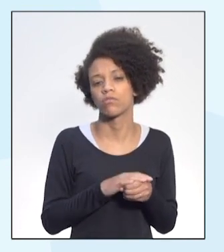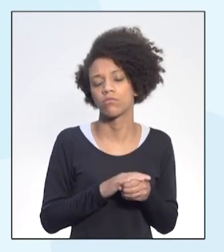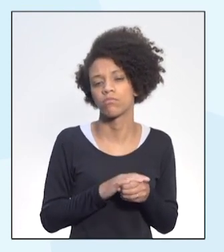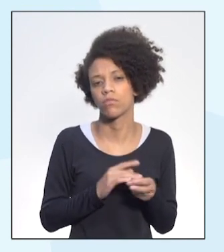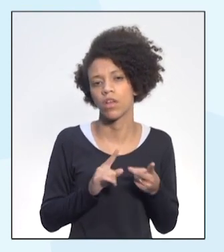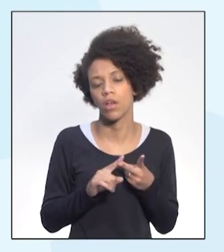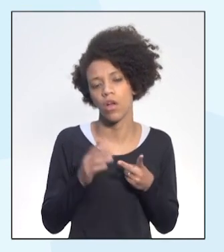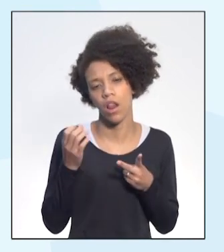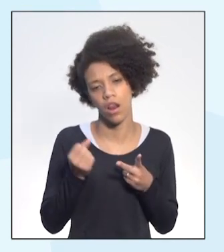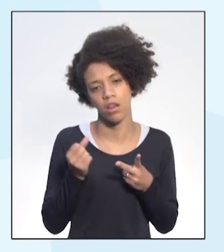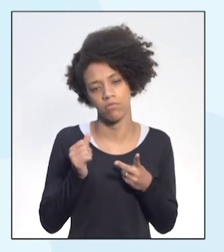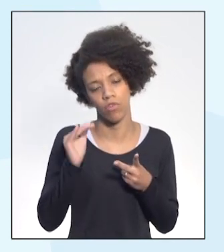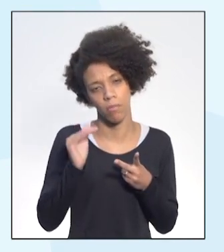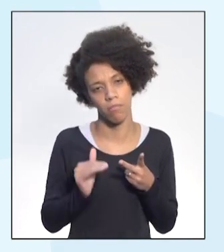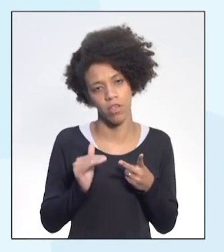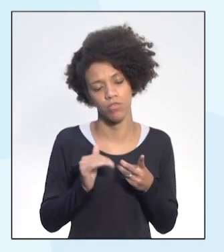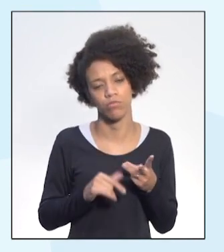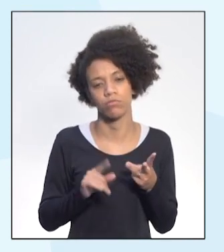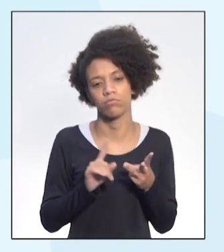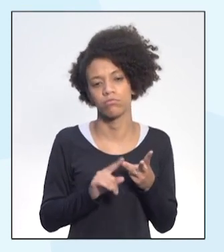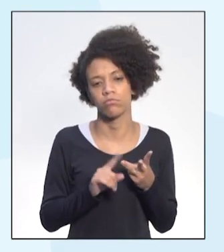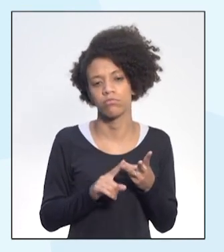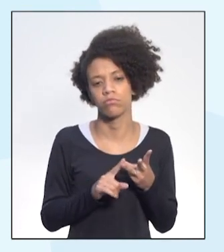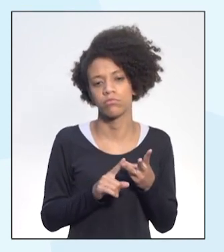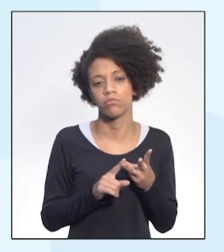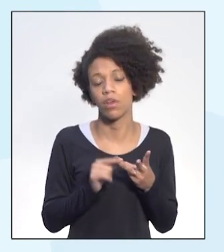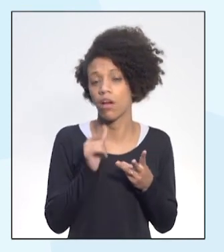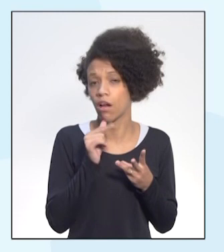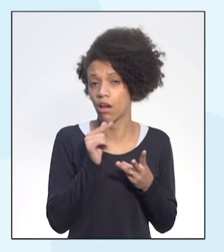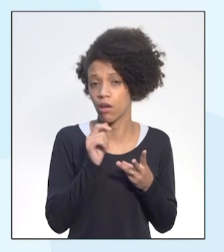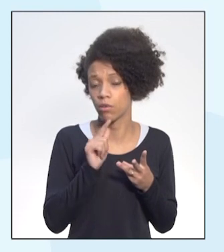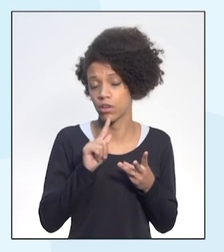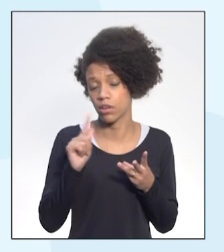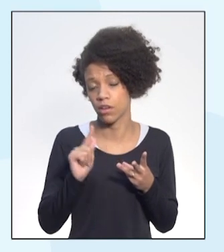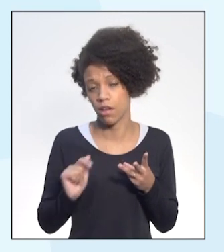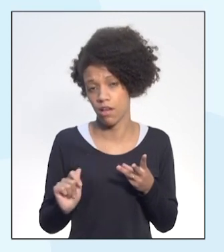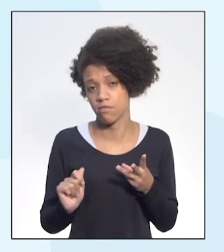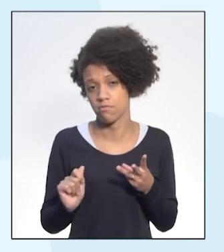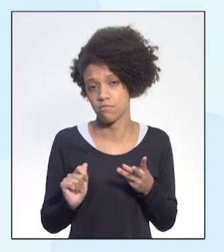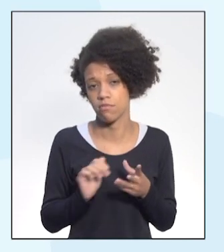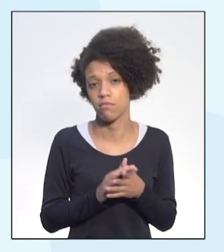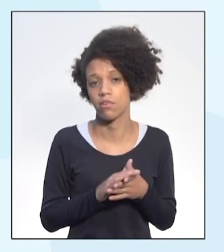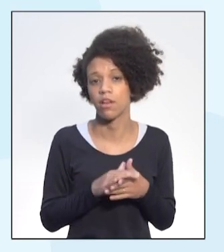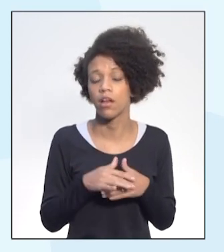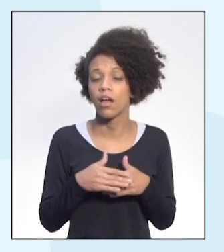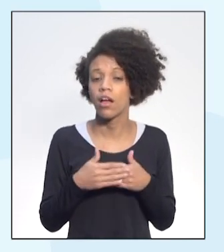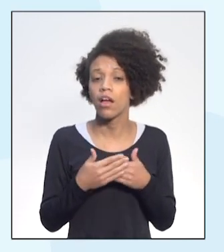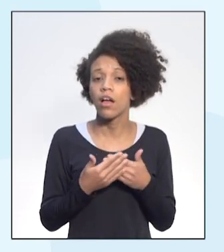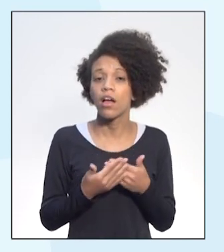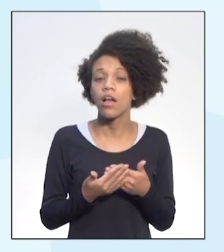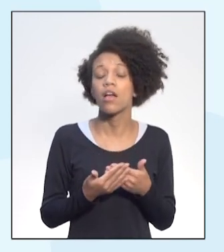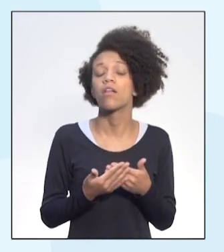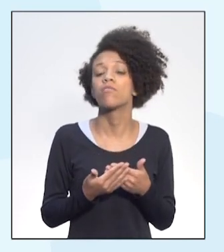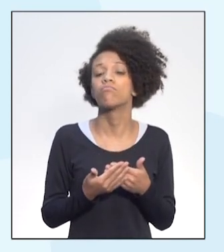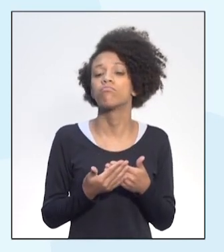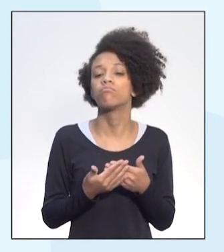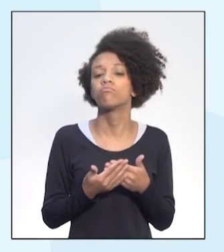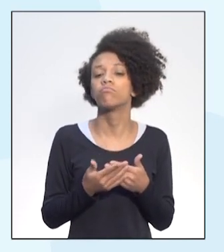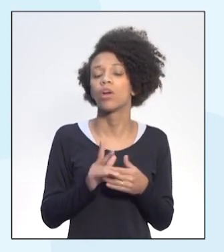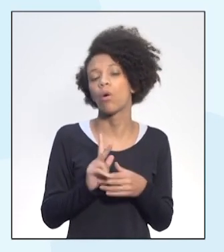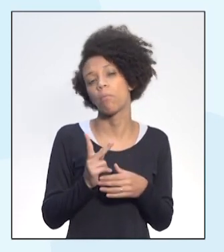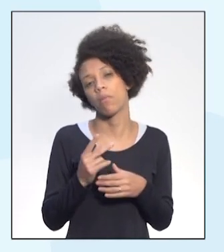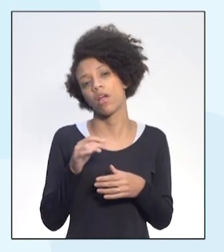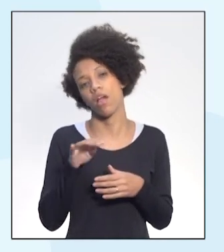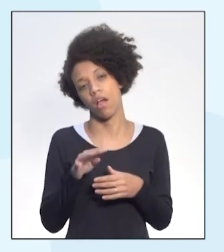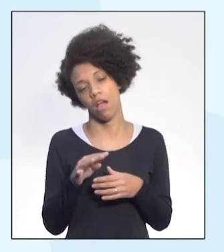vaca tem o pH menos que 7, e também eu tenho água com gás, que o pH no caso, ele